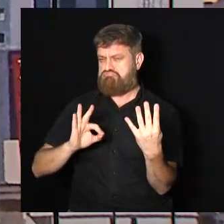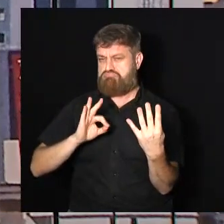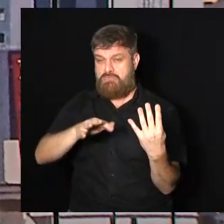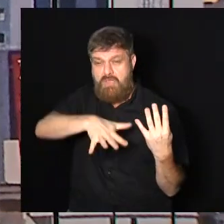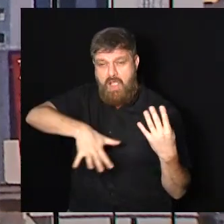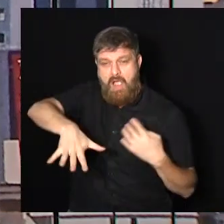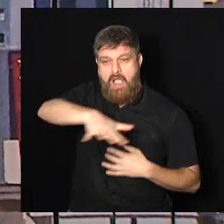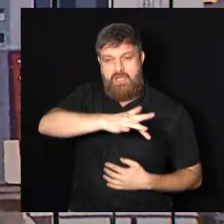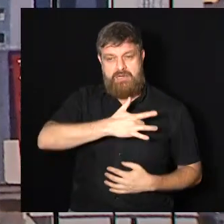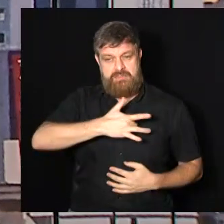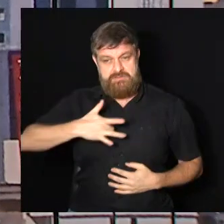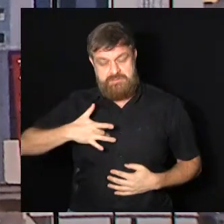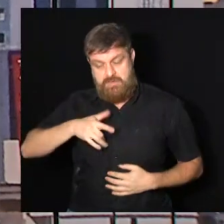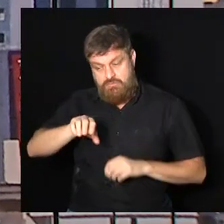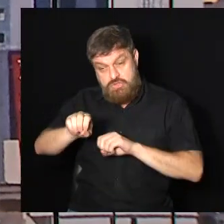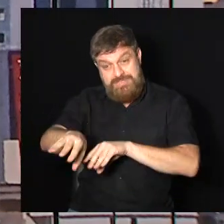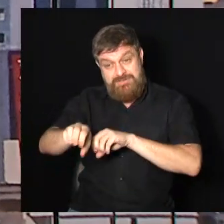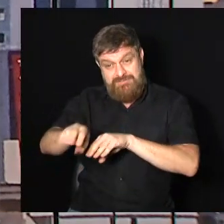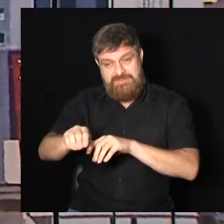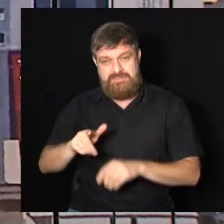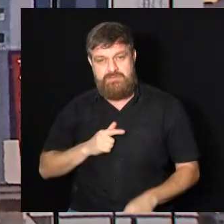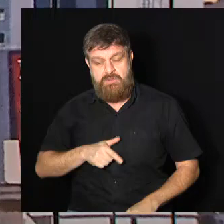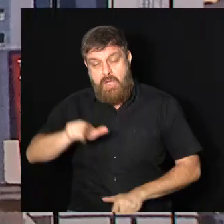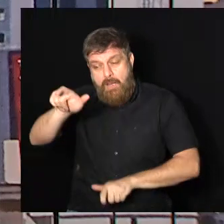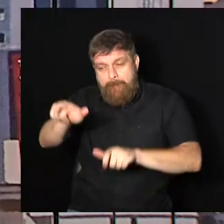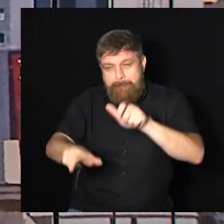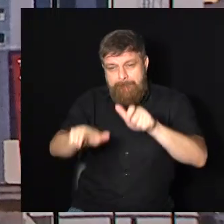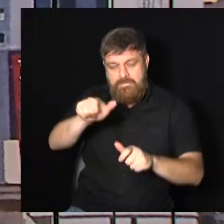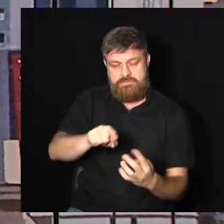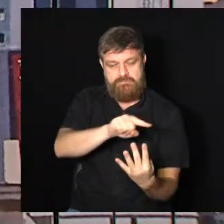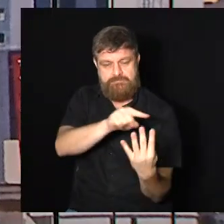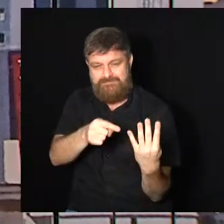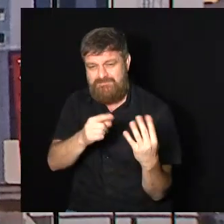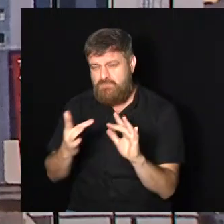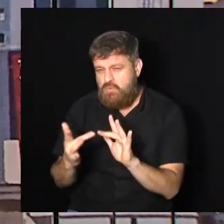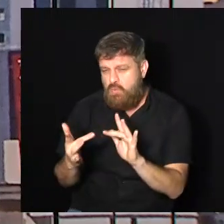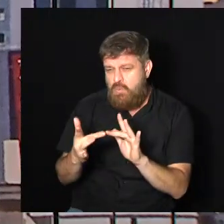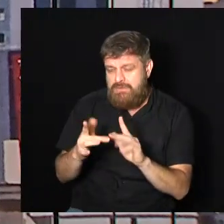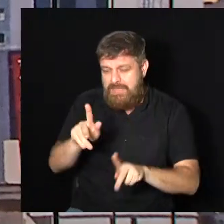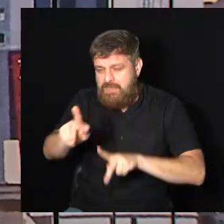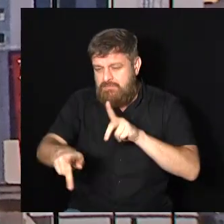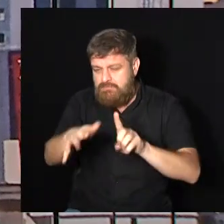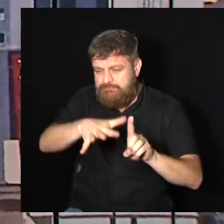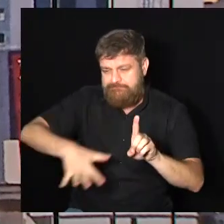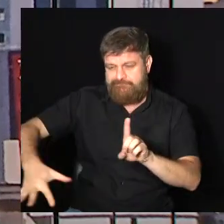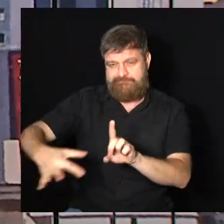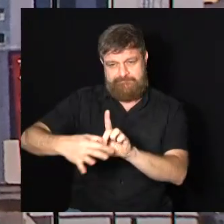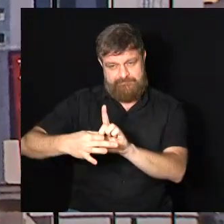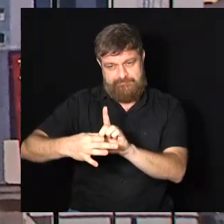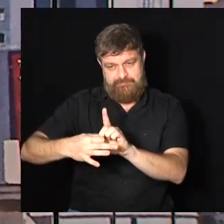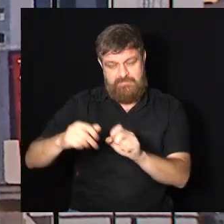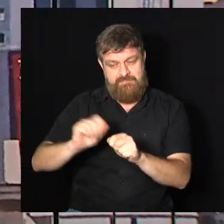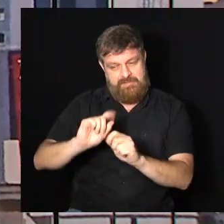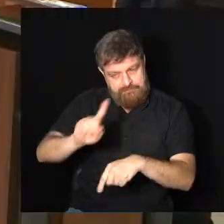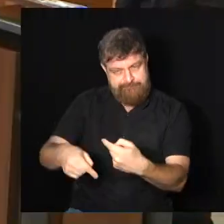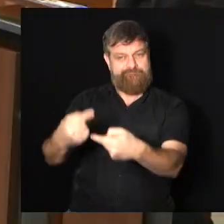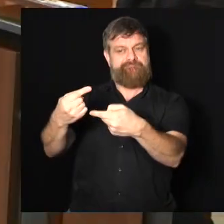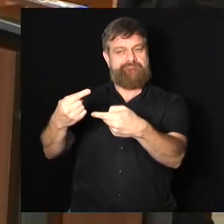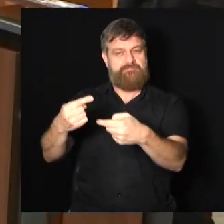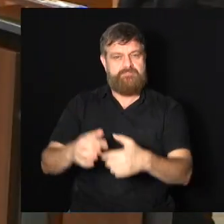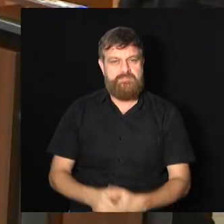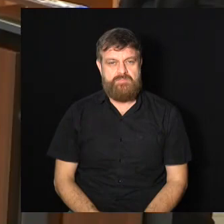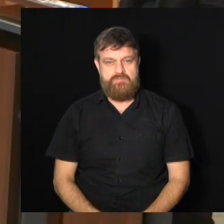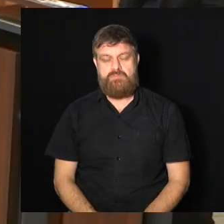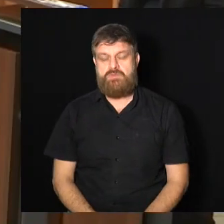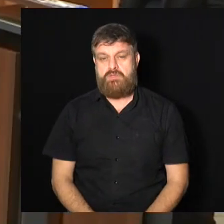da saúde e educação. São pessoas que estão em contato direto com a população e fazem toda a diferença. A